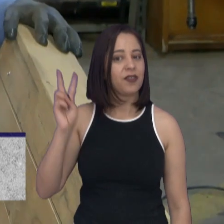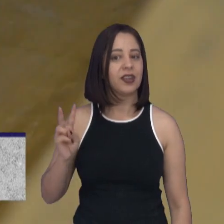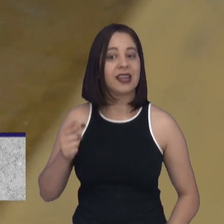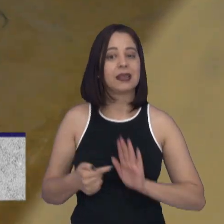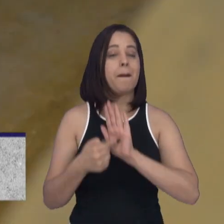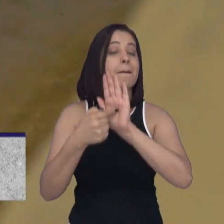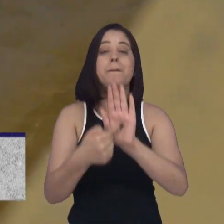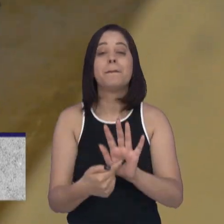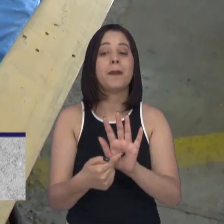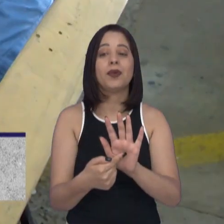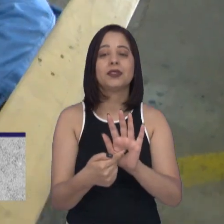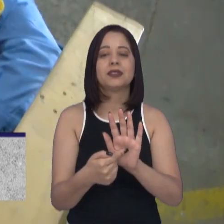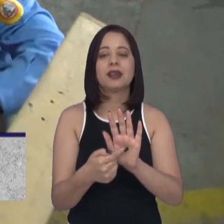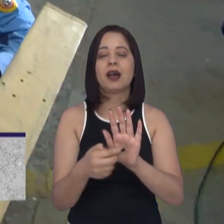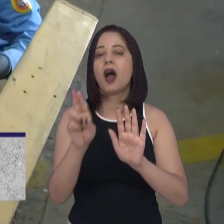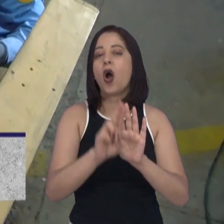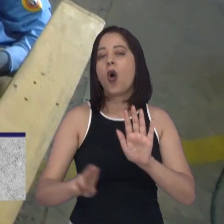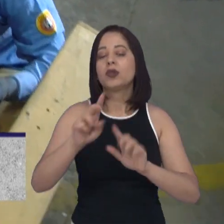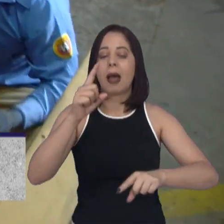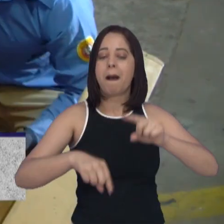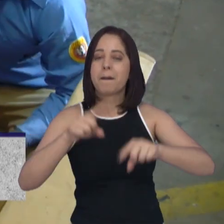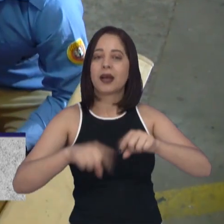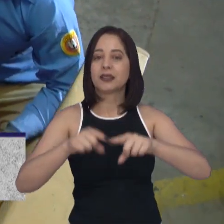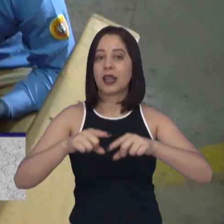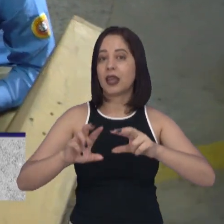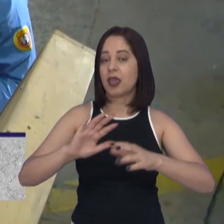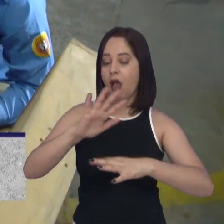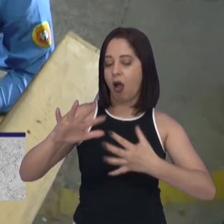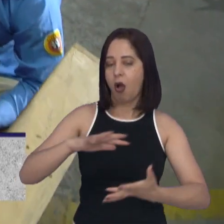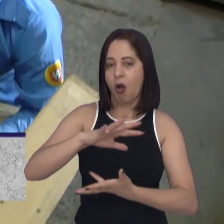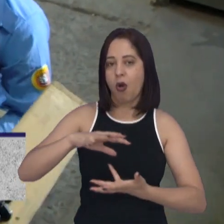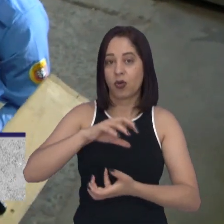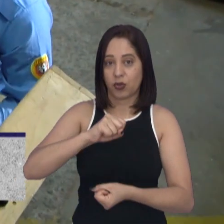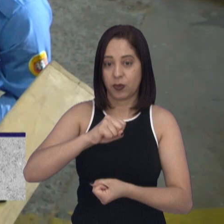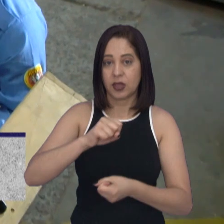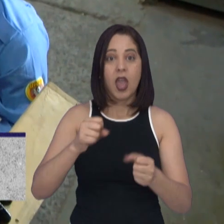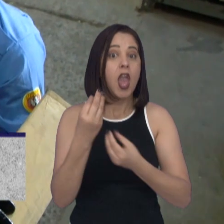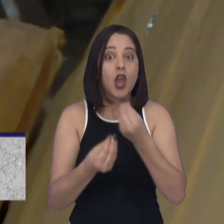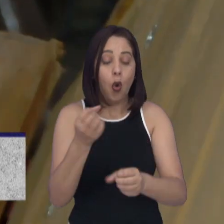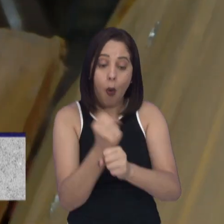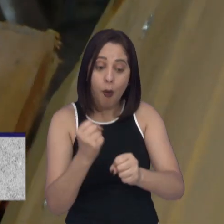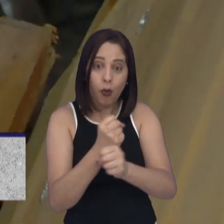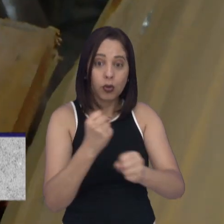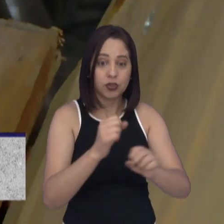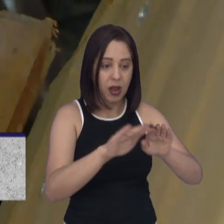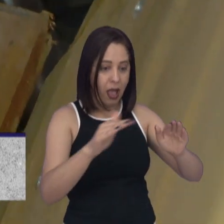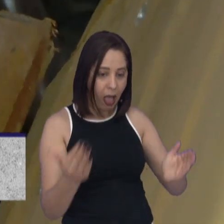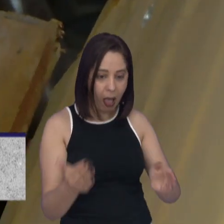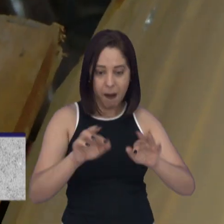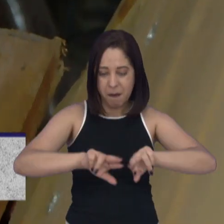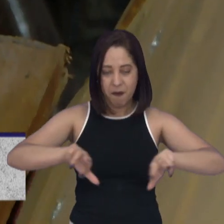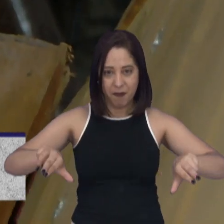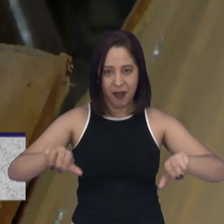trazer as vantagens do uso de insumos sustentáveis e como eles são aplicados na confecção de móveis no quadro